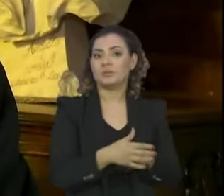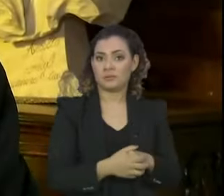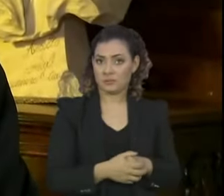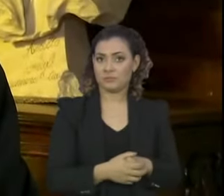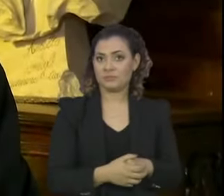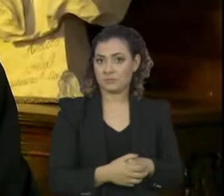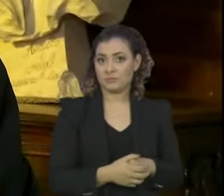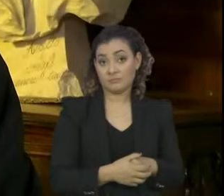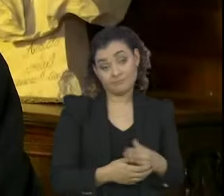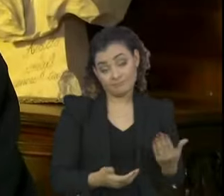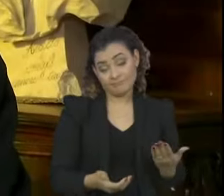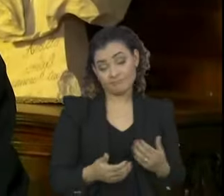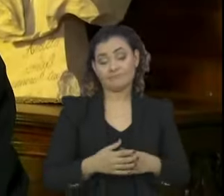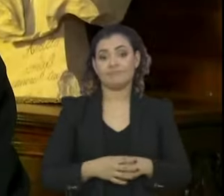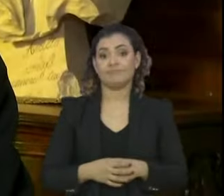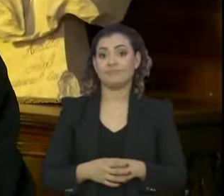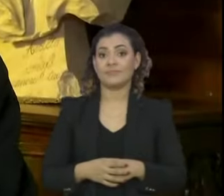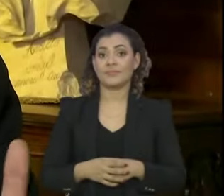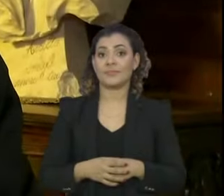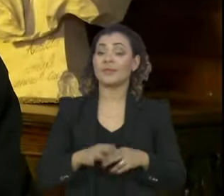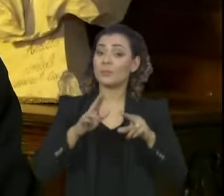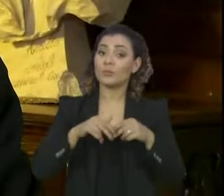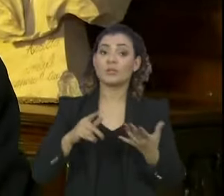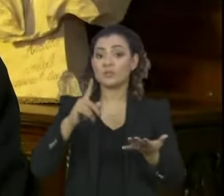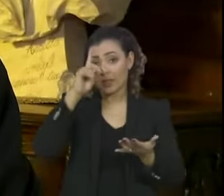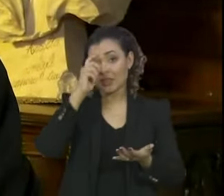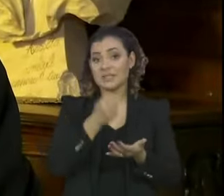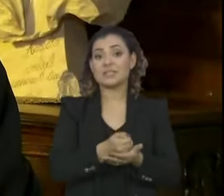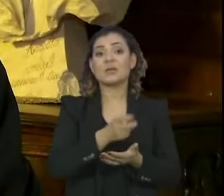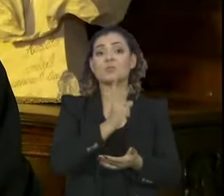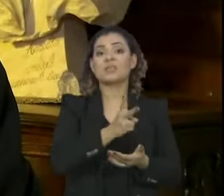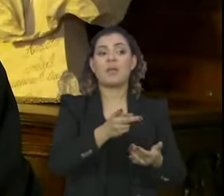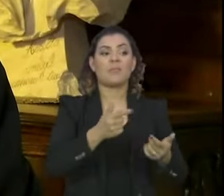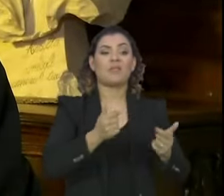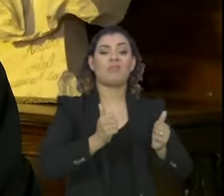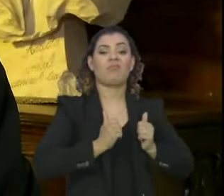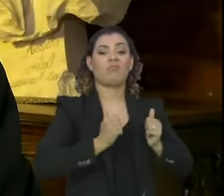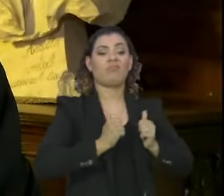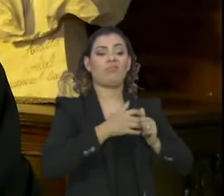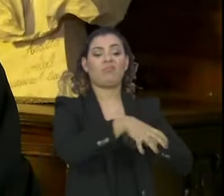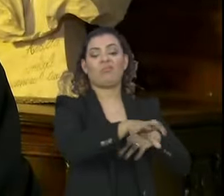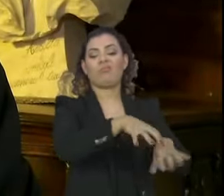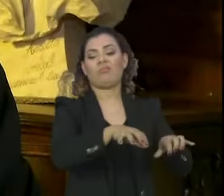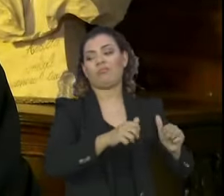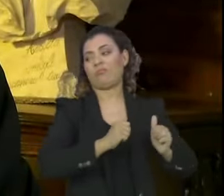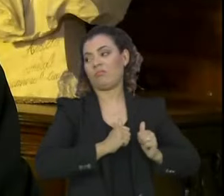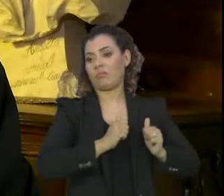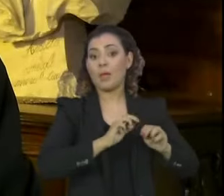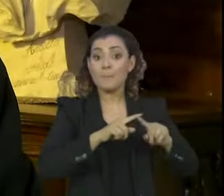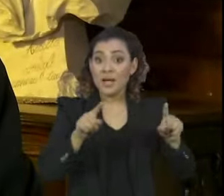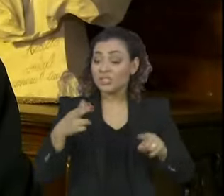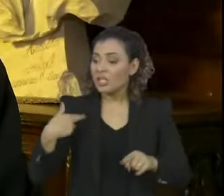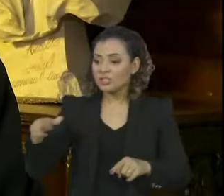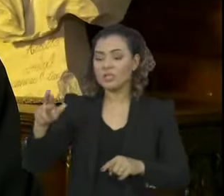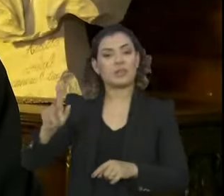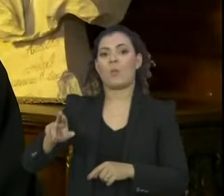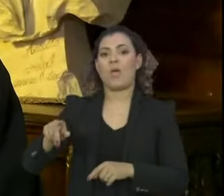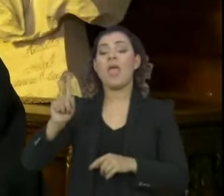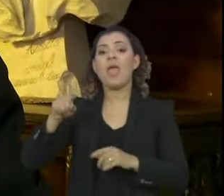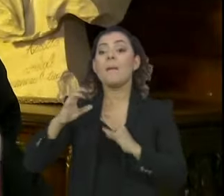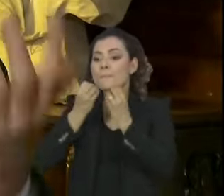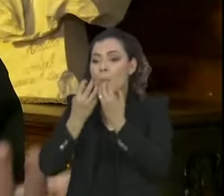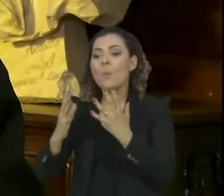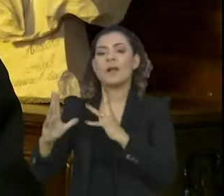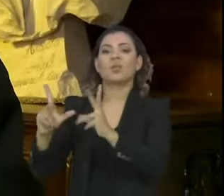distribuição das questões e é uma solução sempre parcial enquanto a proposta religiosa ela